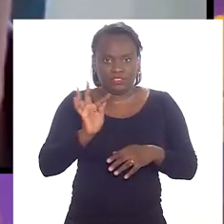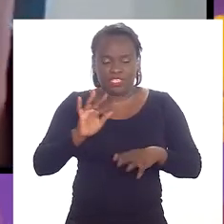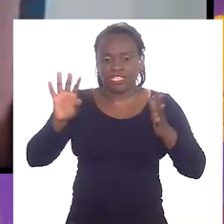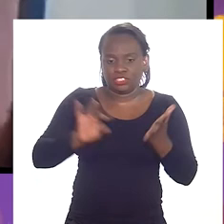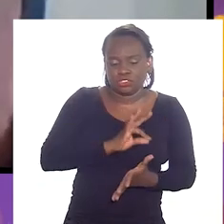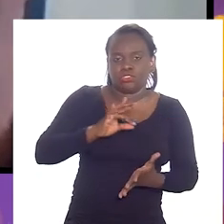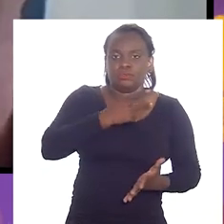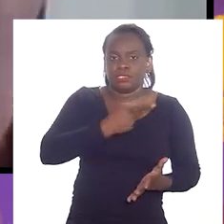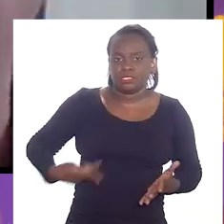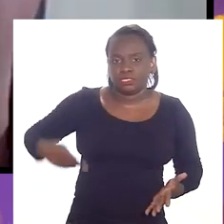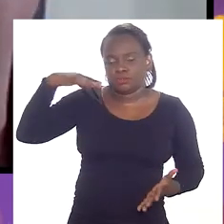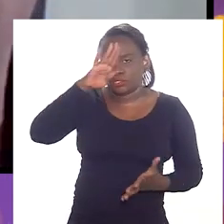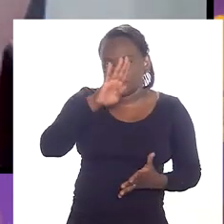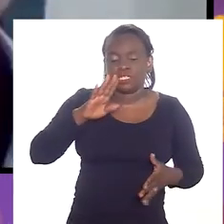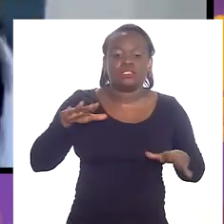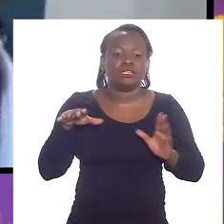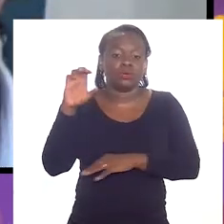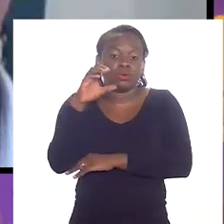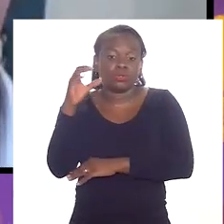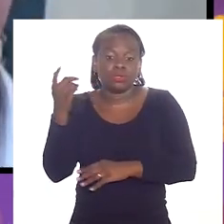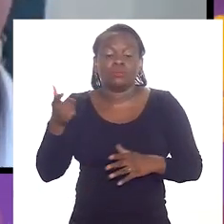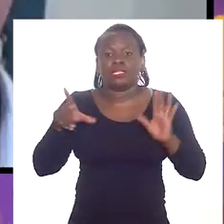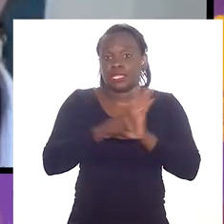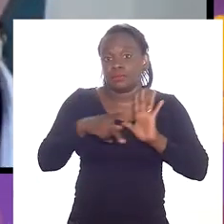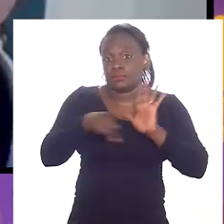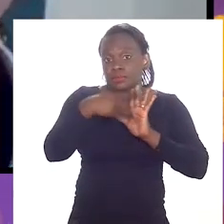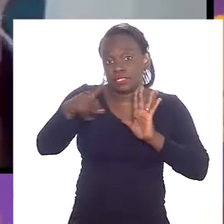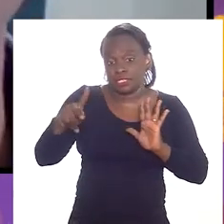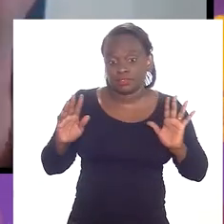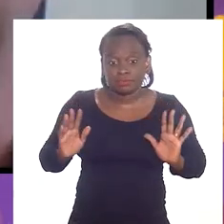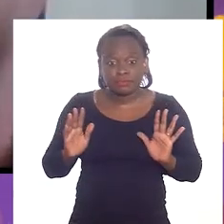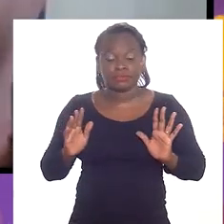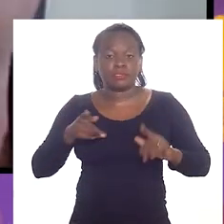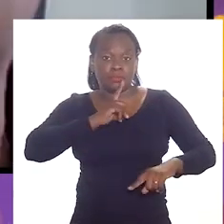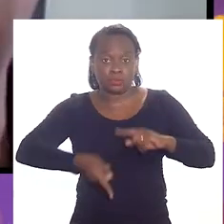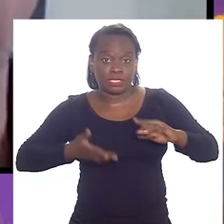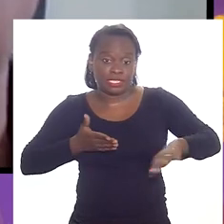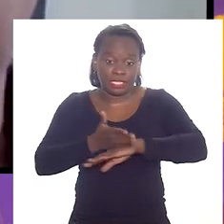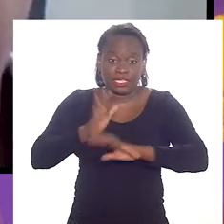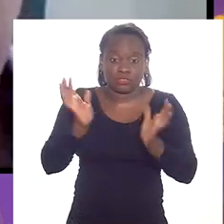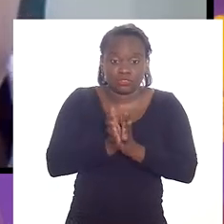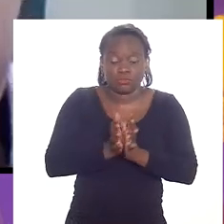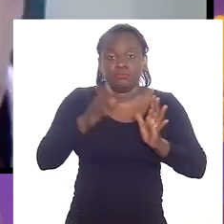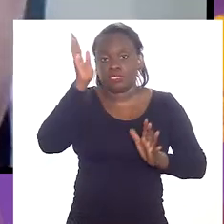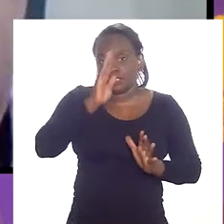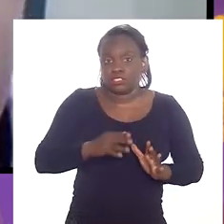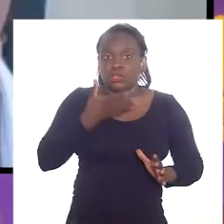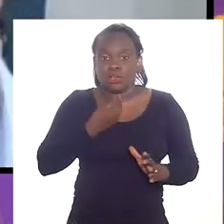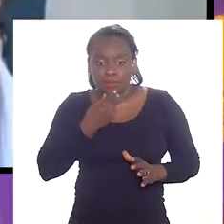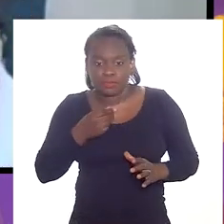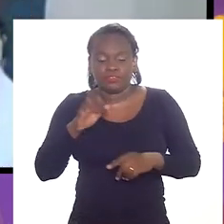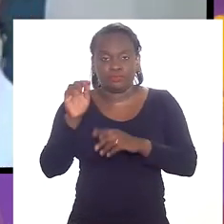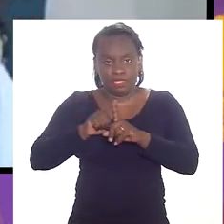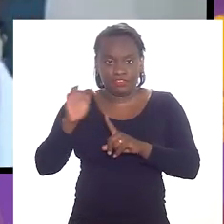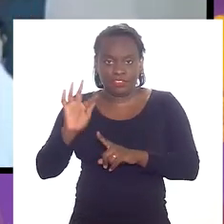foi impedida também de entrar na Colômbia para a disputa do sul-americano da categoria. Assim sendo, a